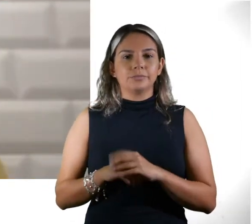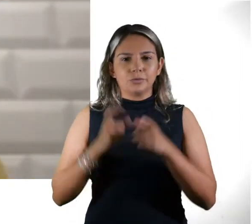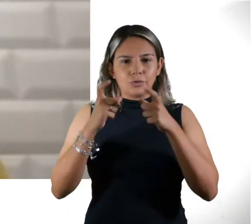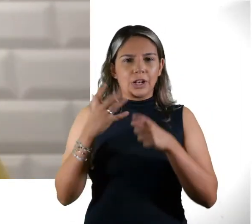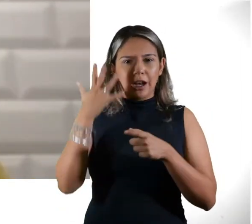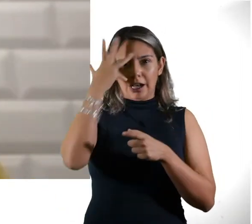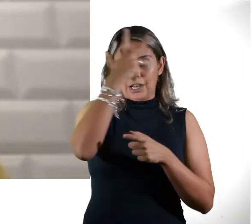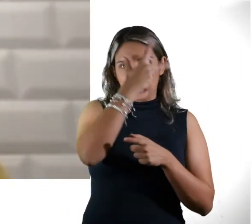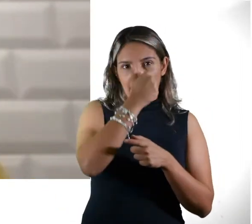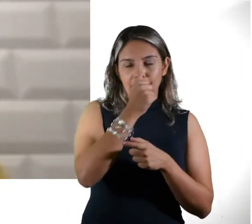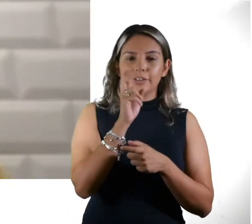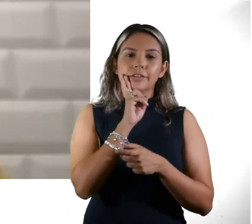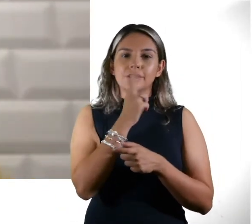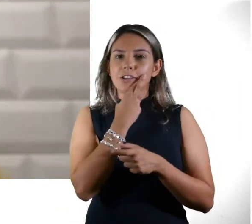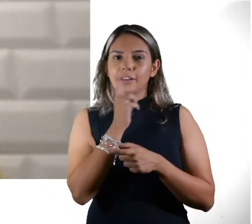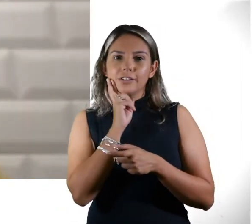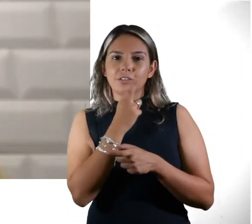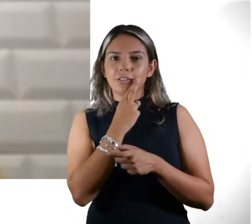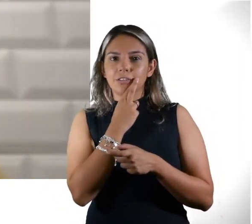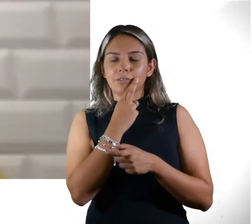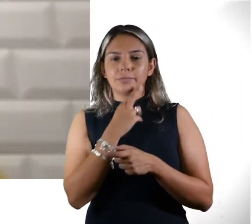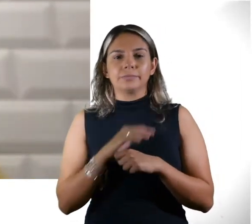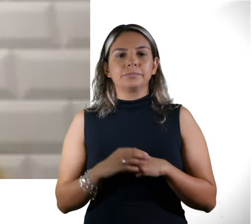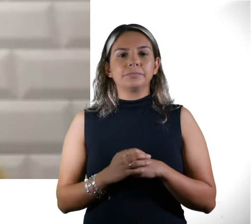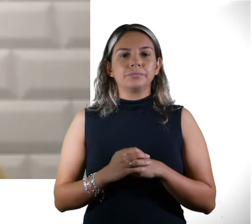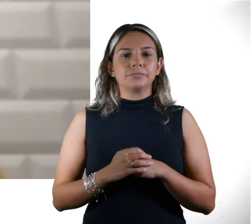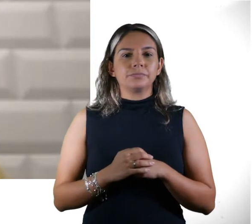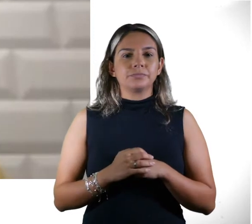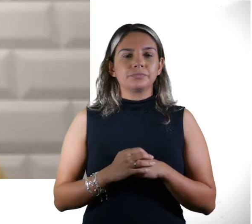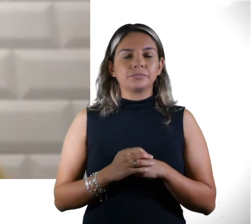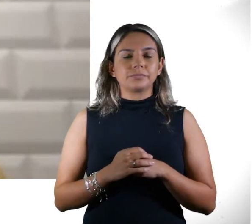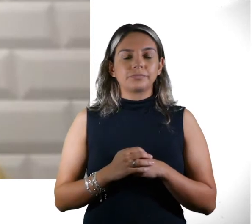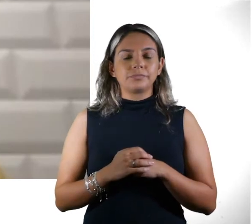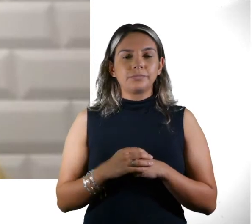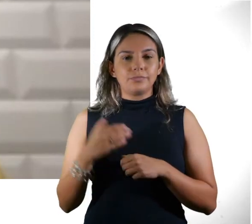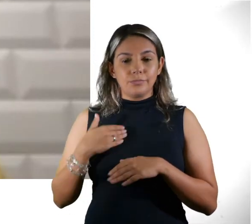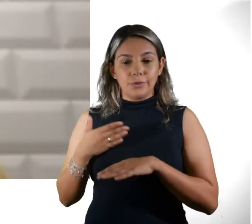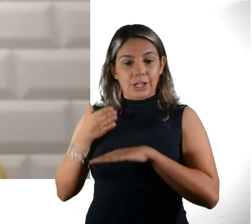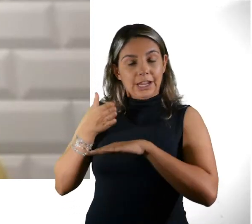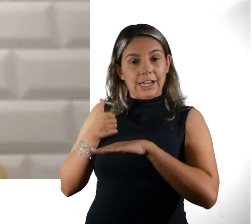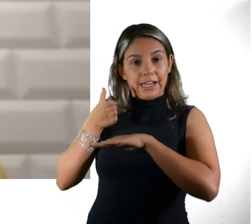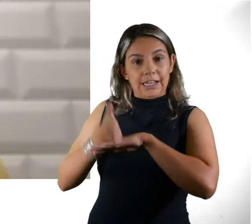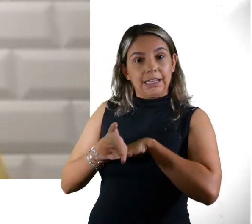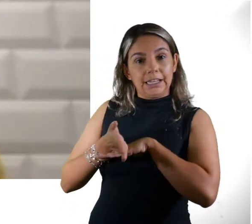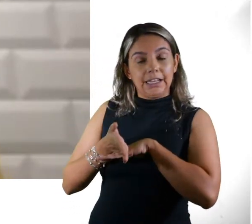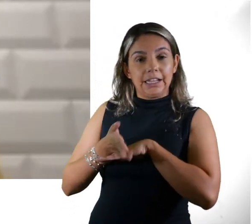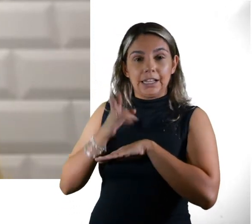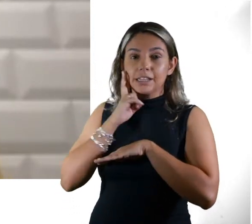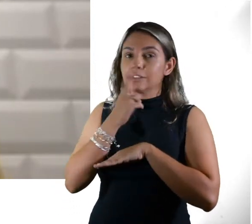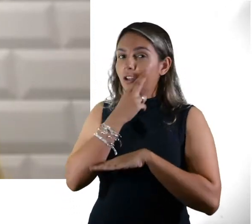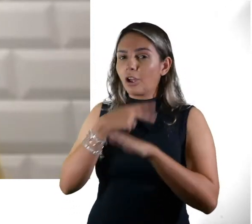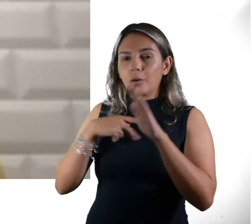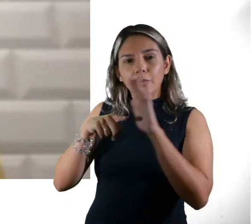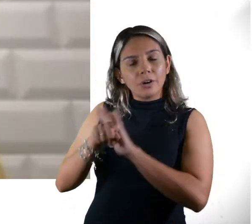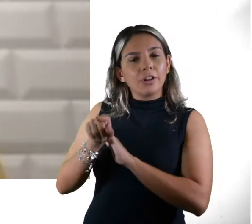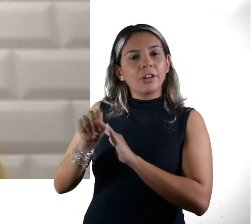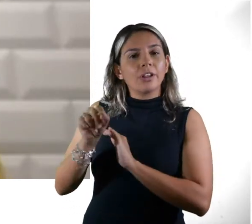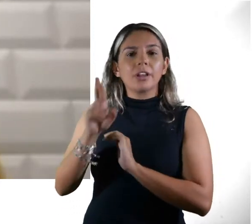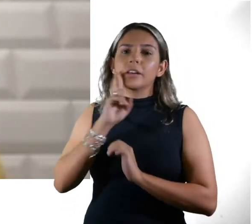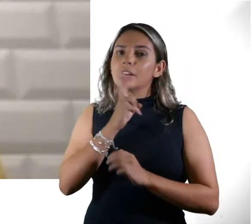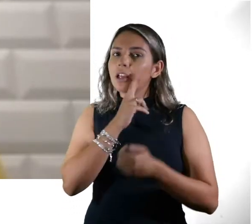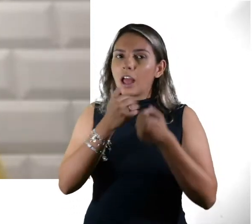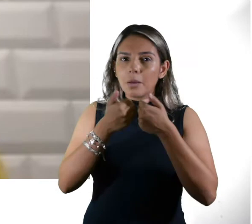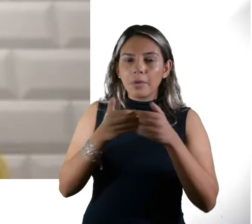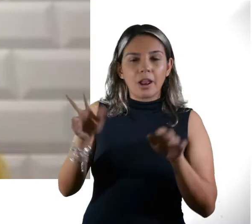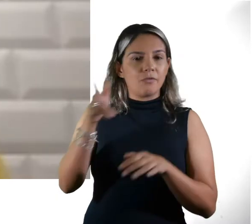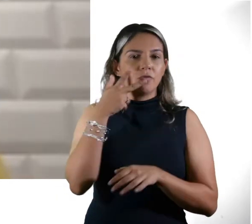muito bonito, mas o restaurante parecia bastante abandonado. E quando entramos, havia um senhor lá dentro e perguntámos, mas o restaurante está